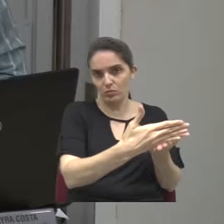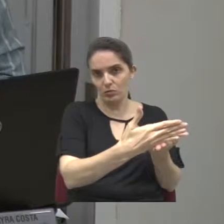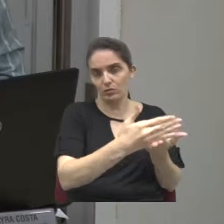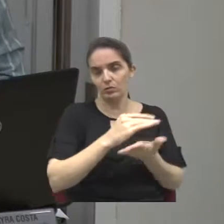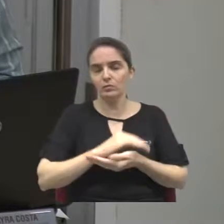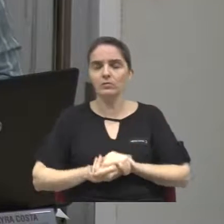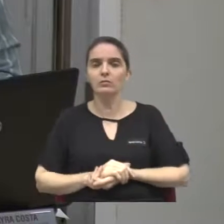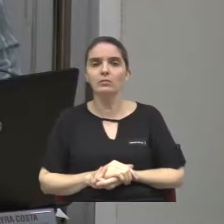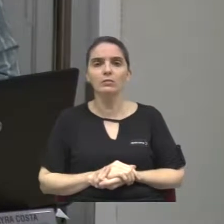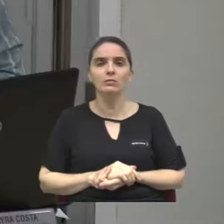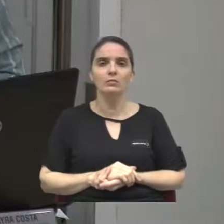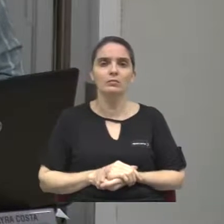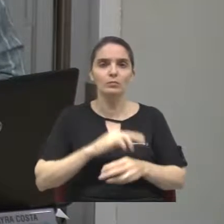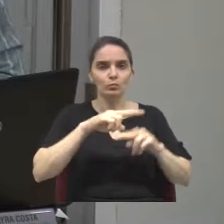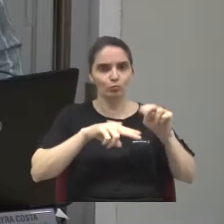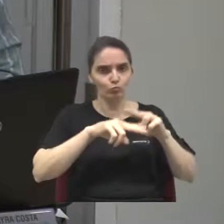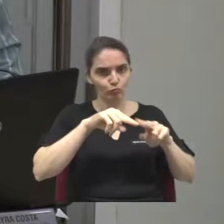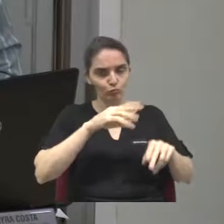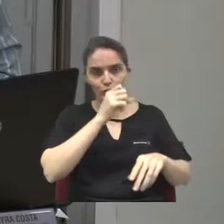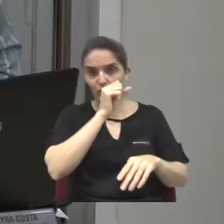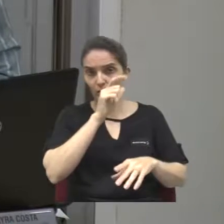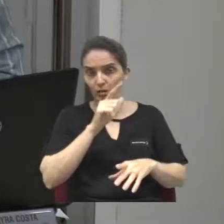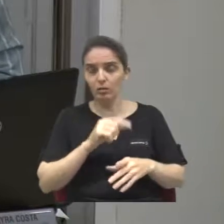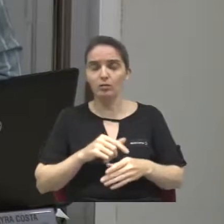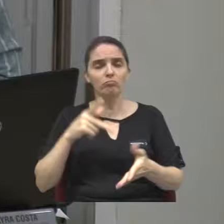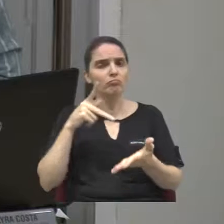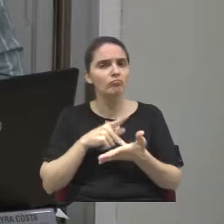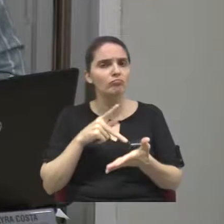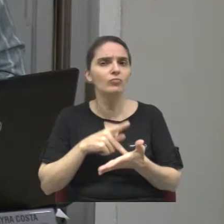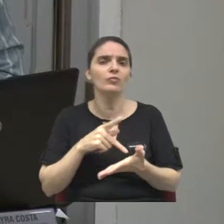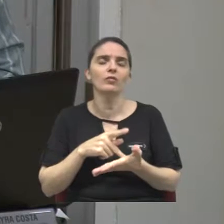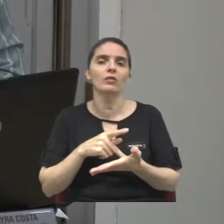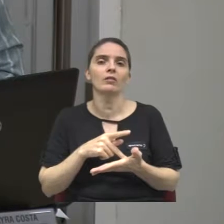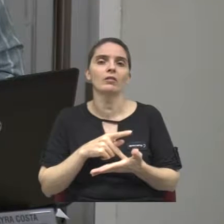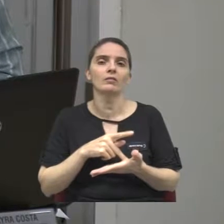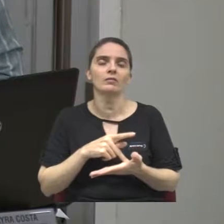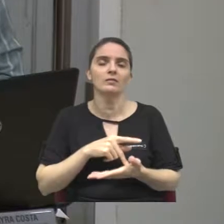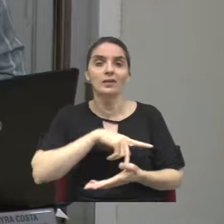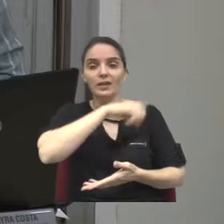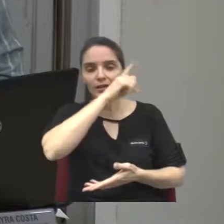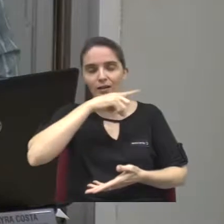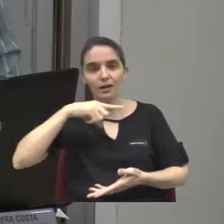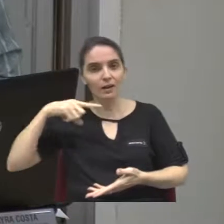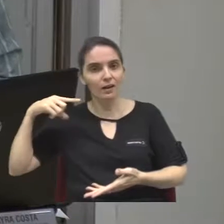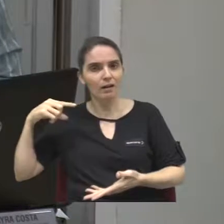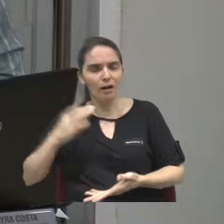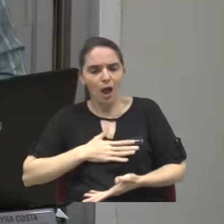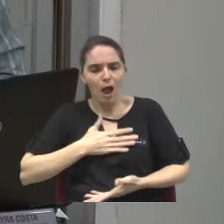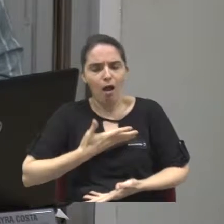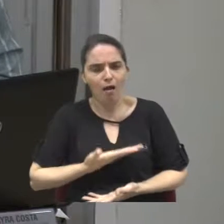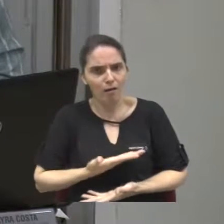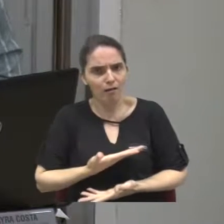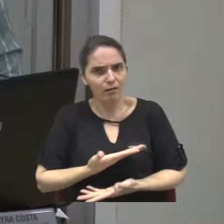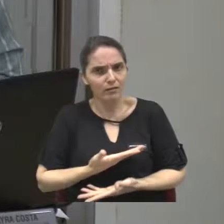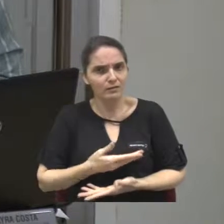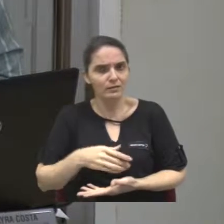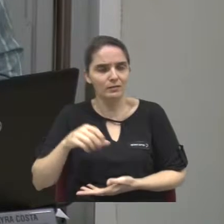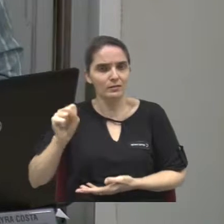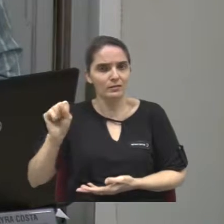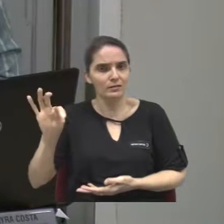Junho Laranja, e realmente eu me digo que foi uma grata surpresa a USTL ter feito